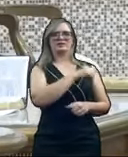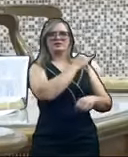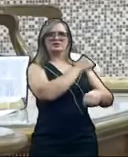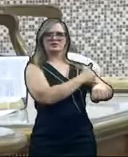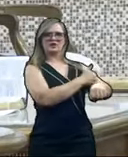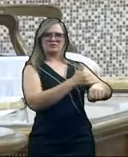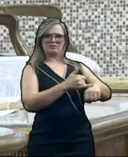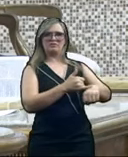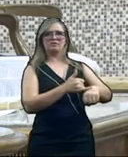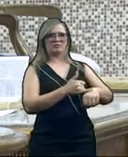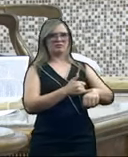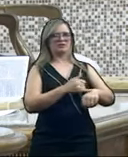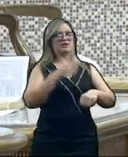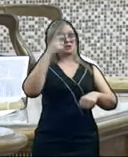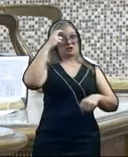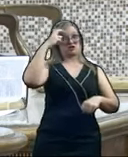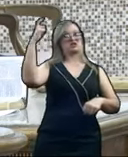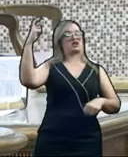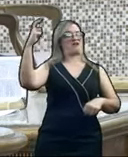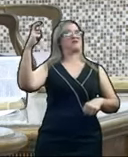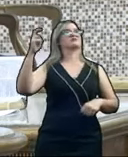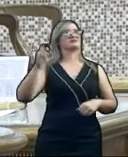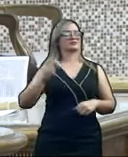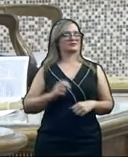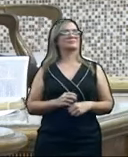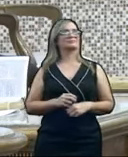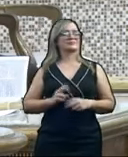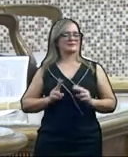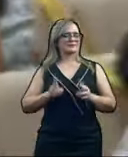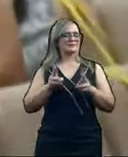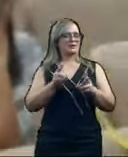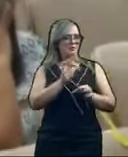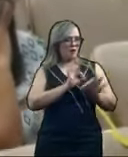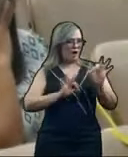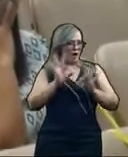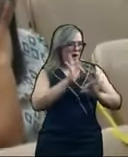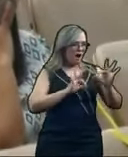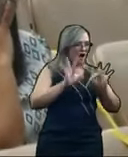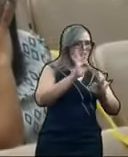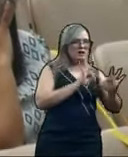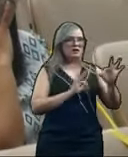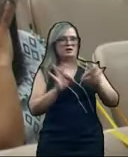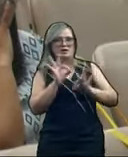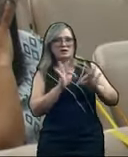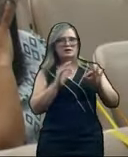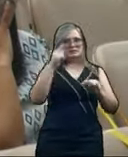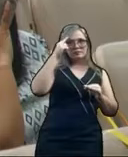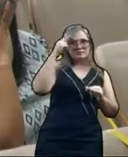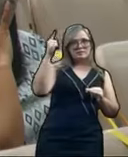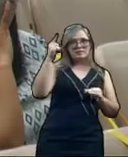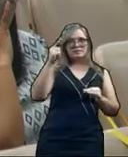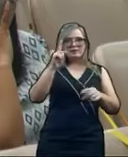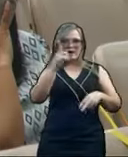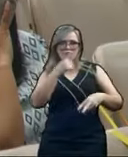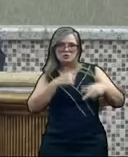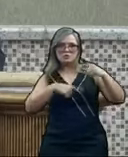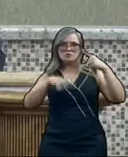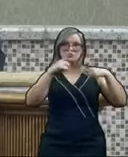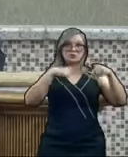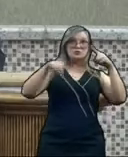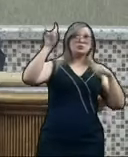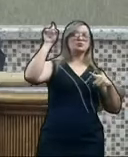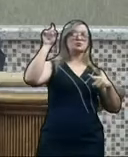Eu também era velha né espertinho E aí ele vamos voltar